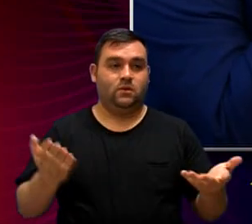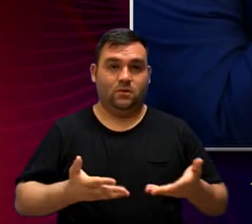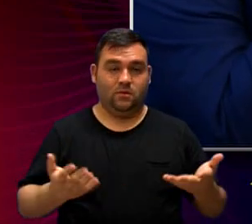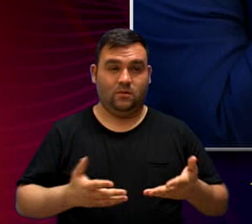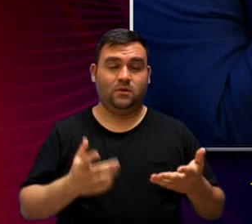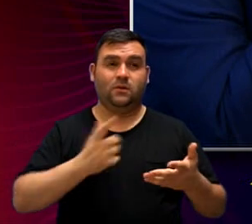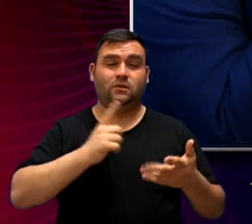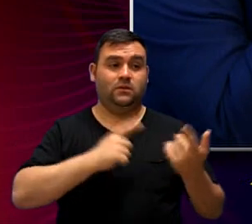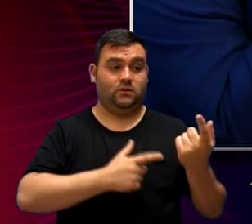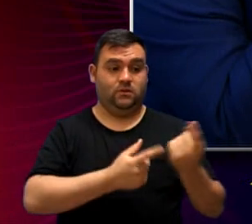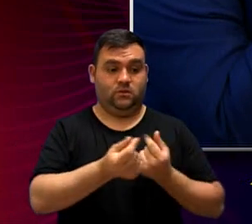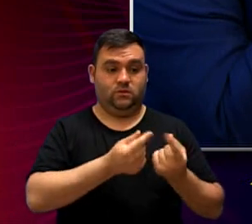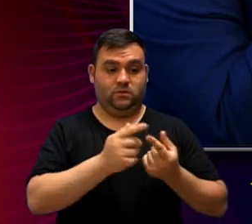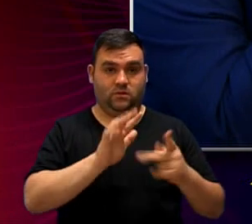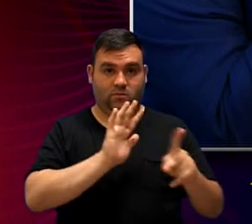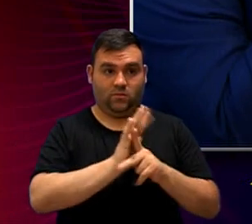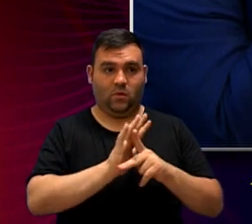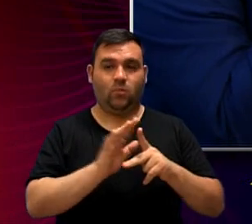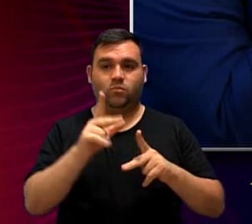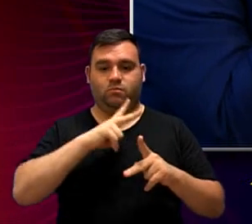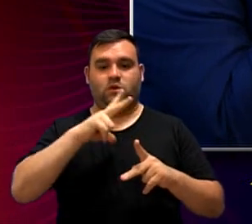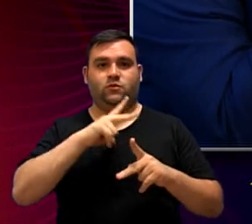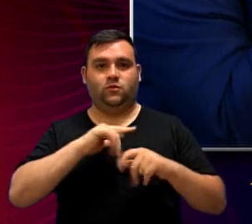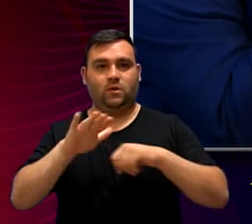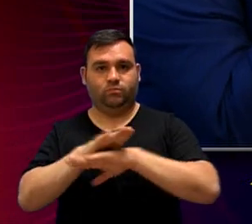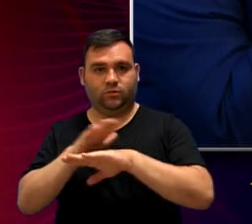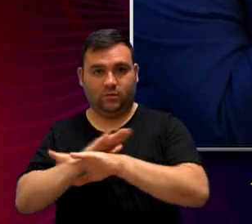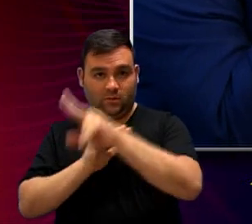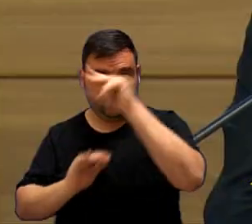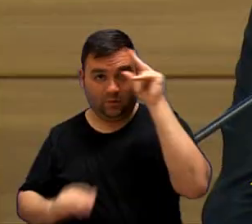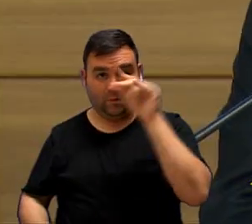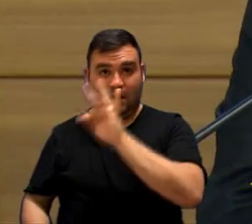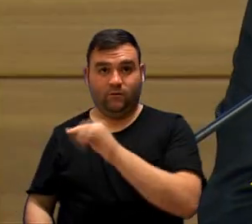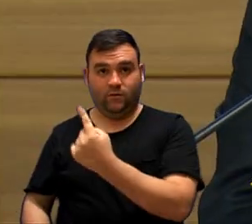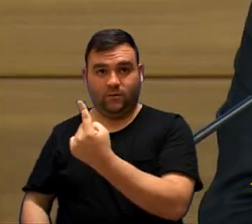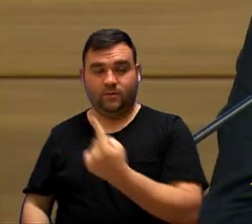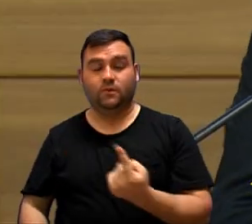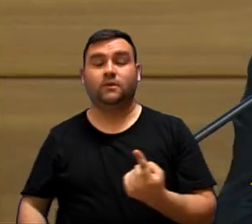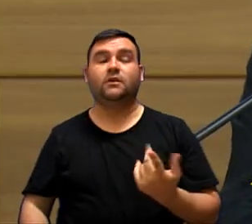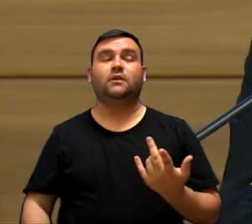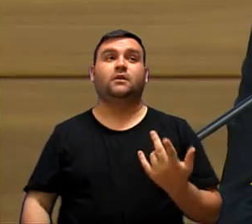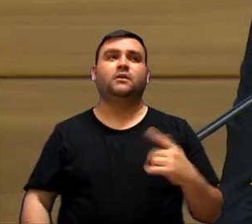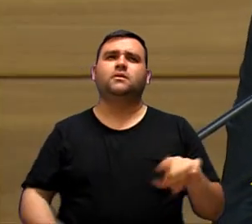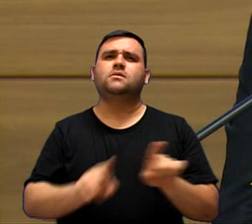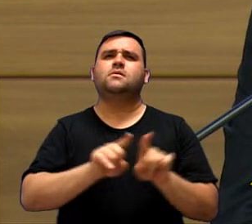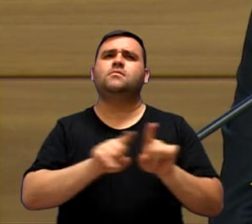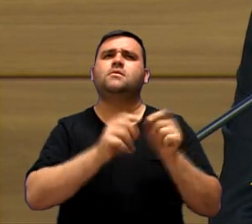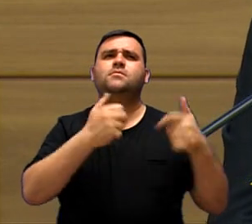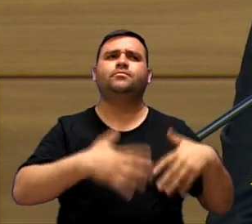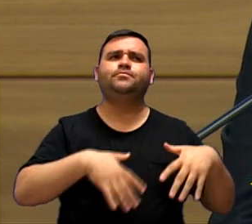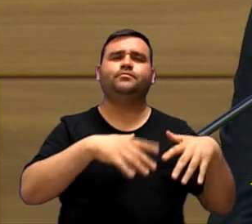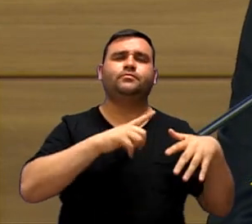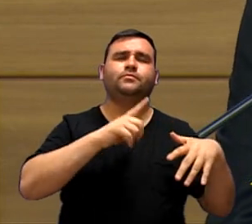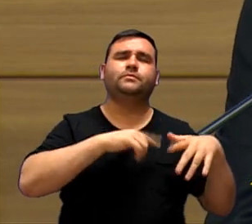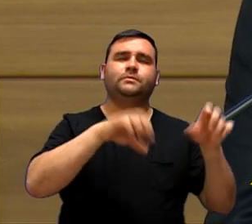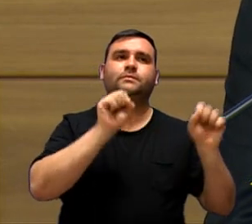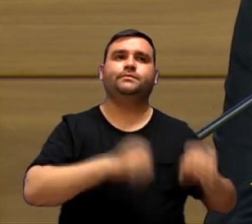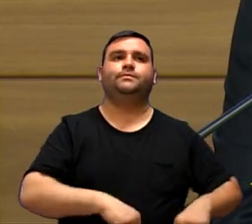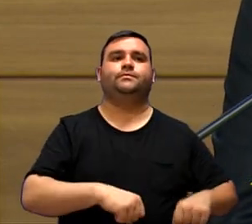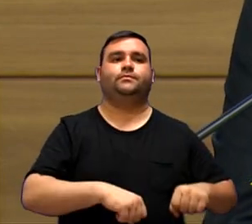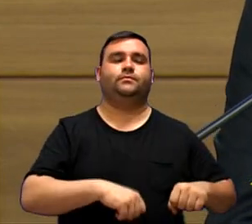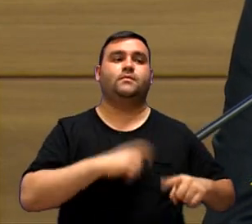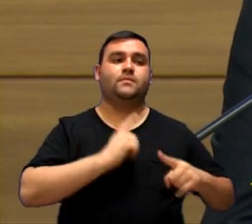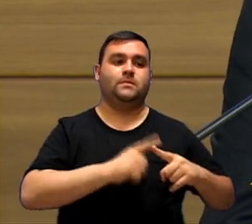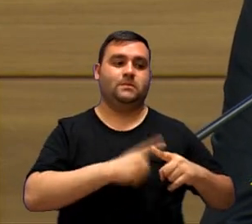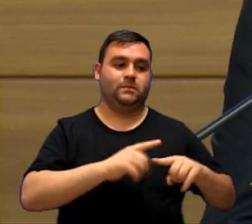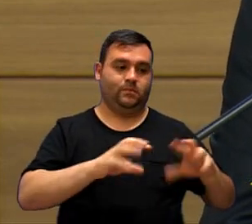com recurso do Tesouro, ou seja, é a fonte 1, e até fazer um reconhecimento que,